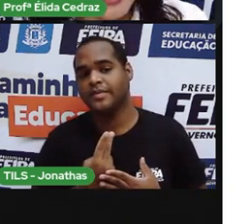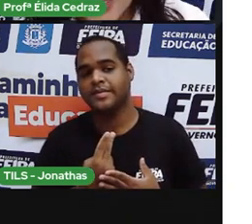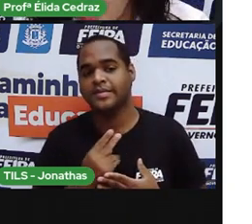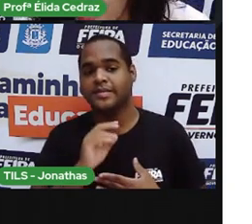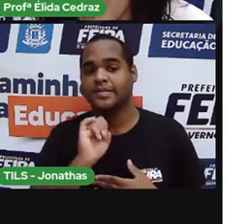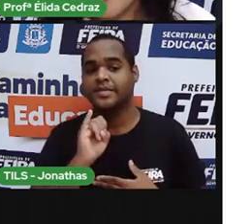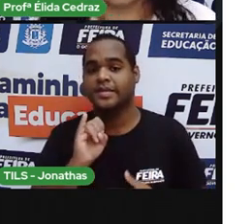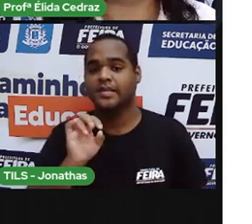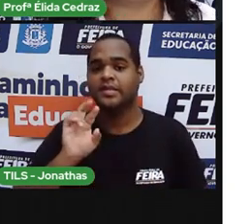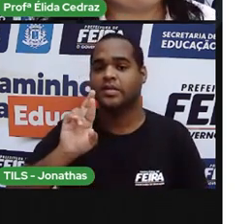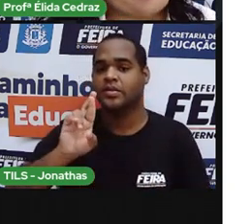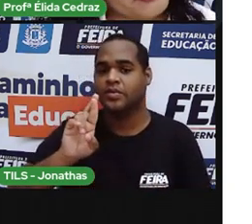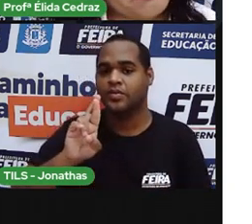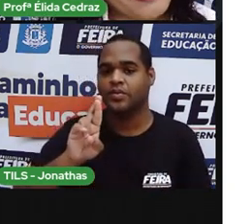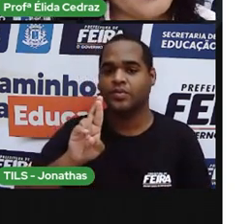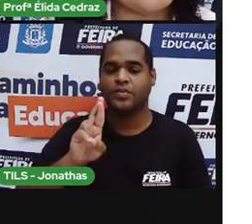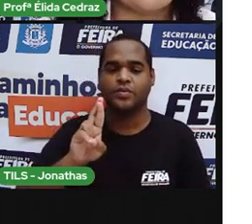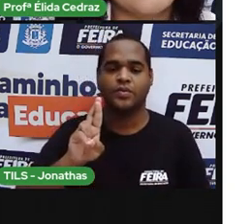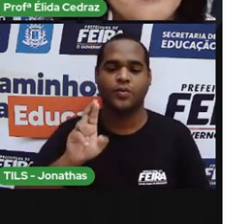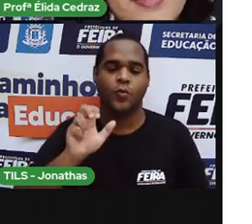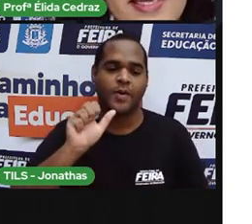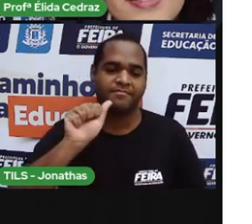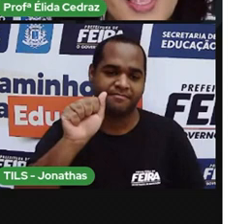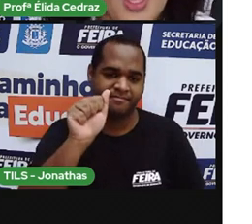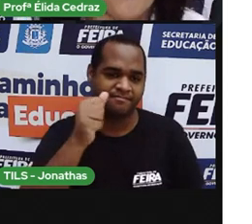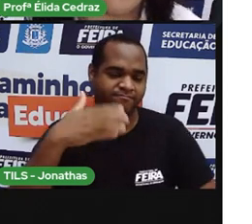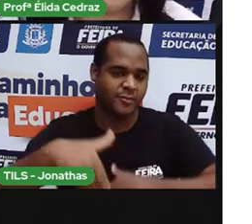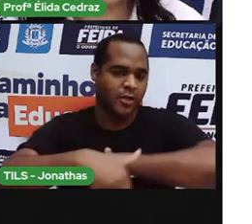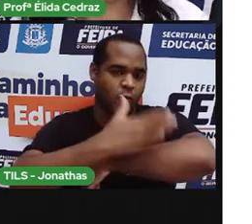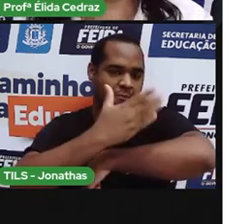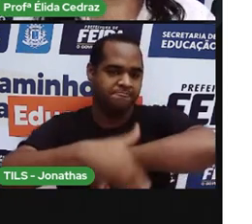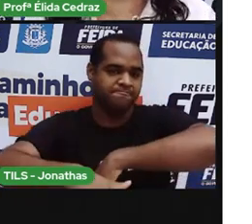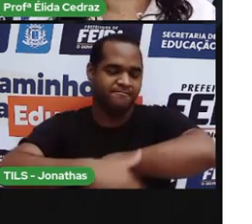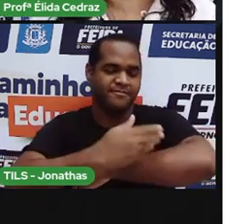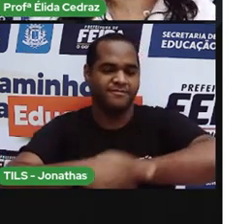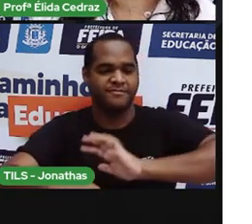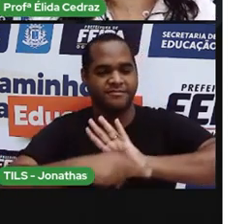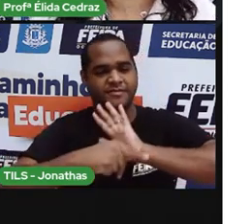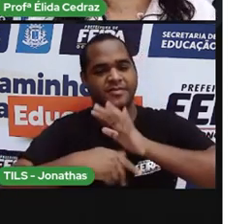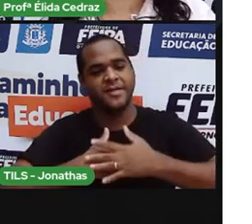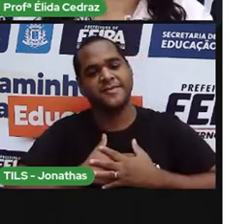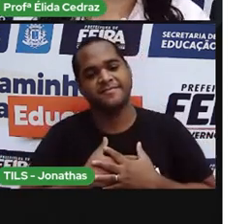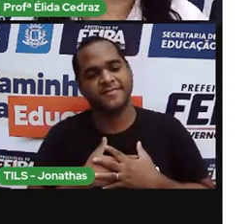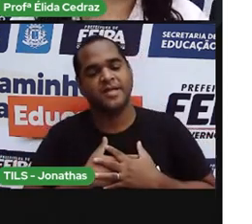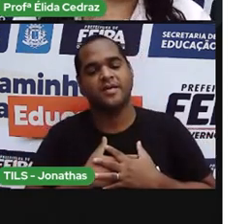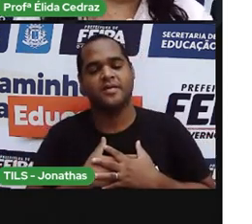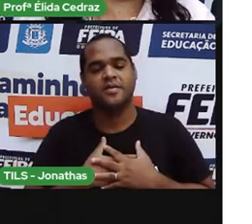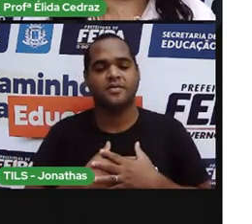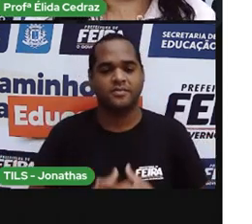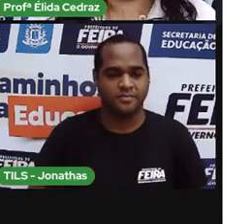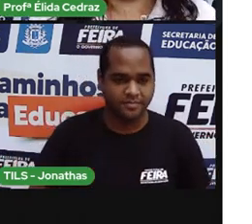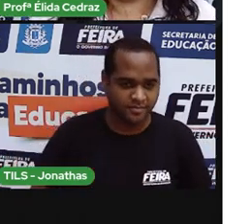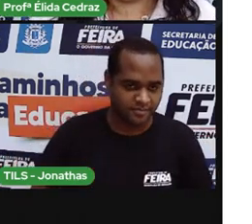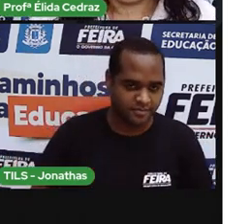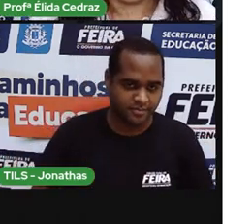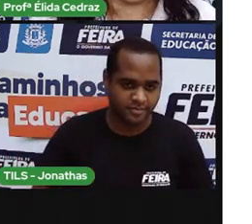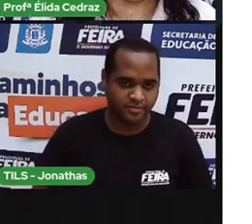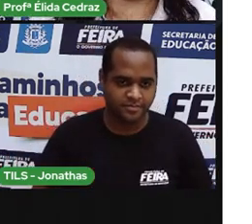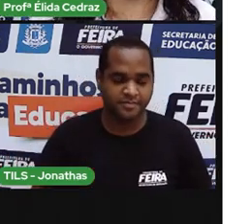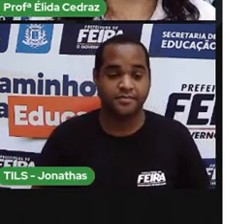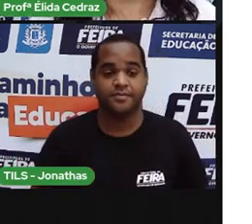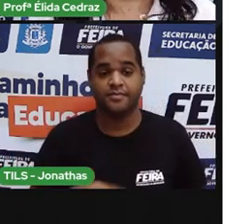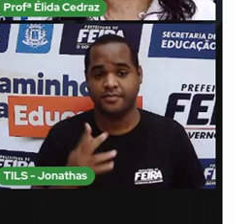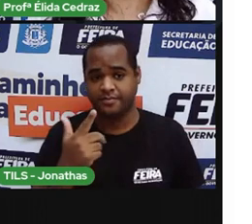se essa? Muito bem. Se essa rua fosse minha. A próxima